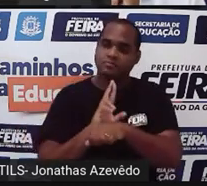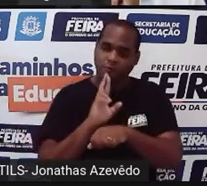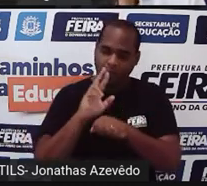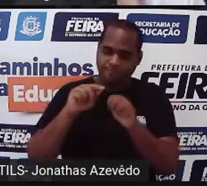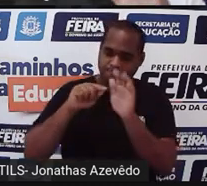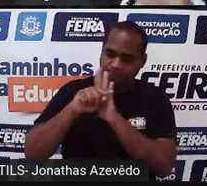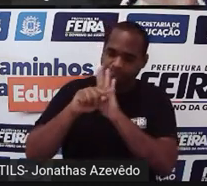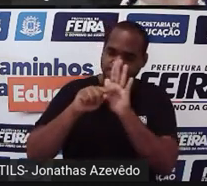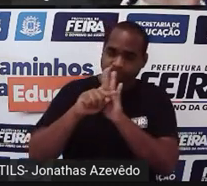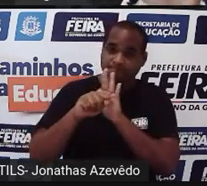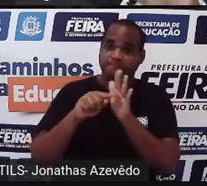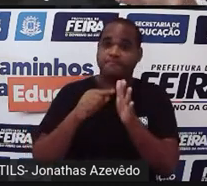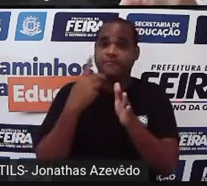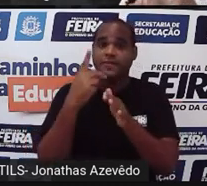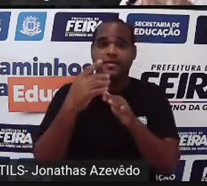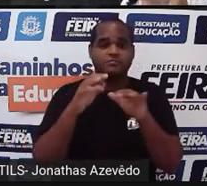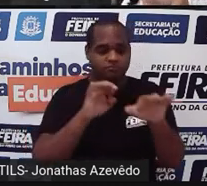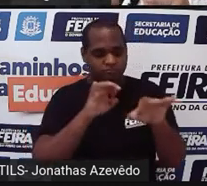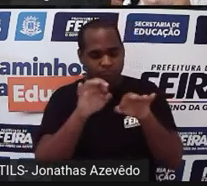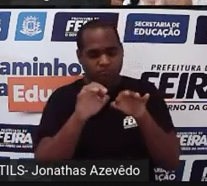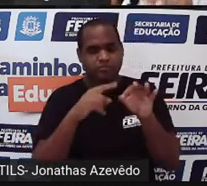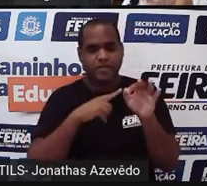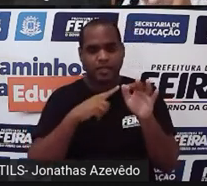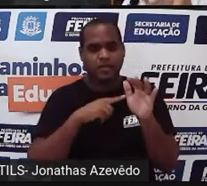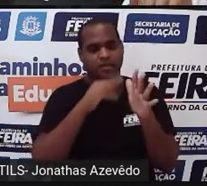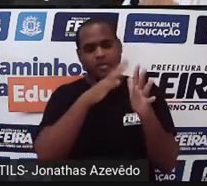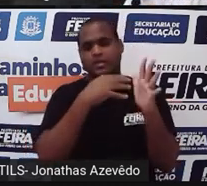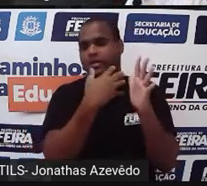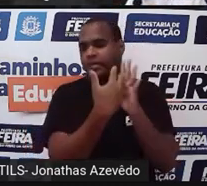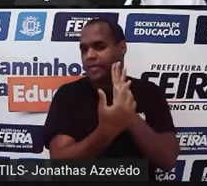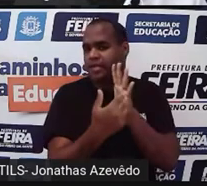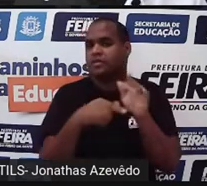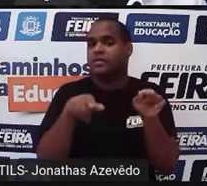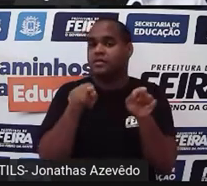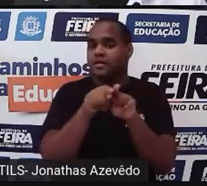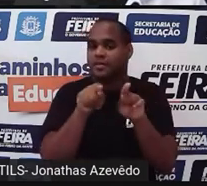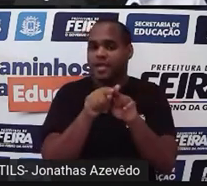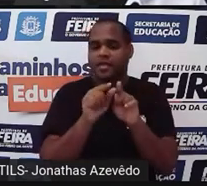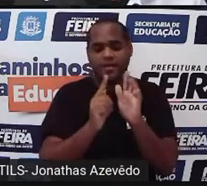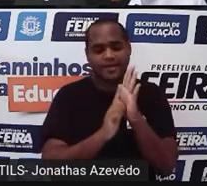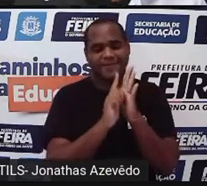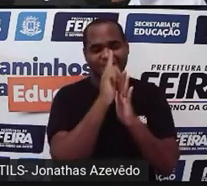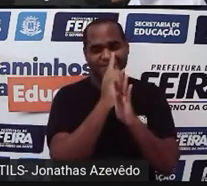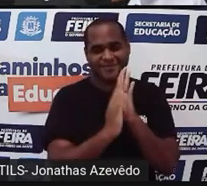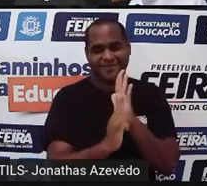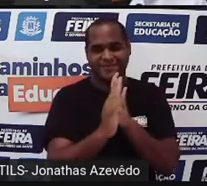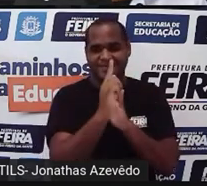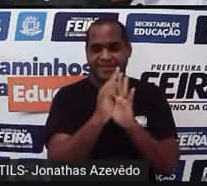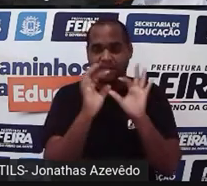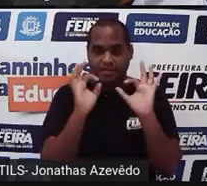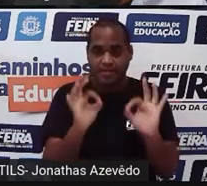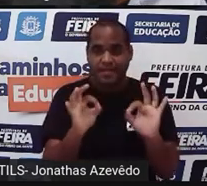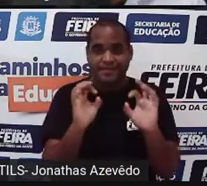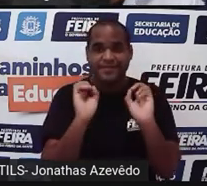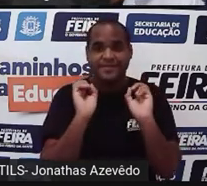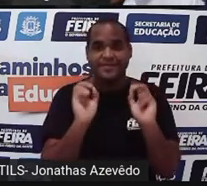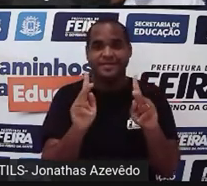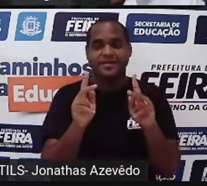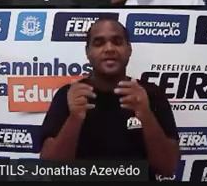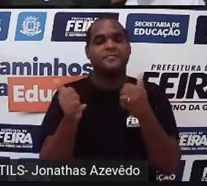tá bom? E organizar em tabela e em gráfico, certo? Tranquilo? Vamos